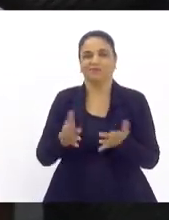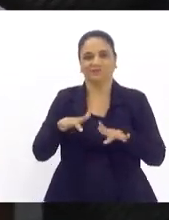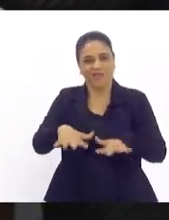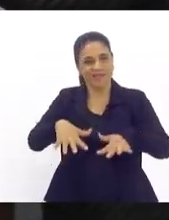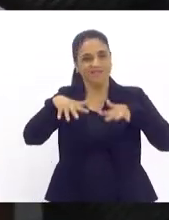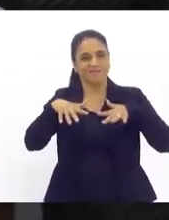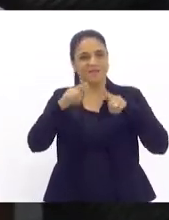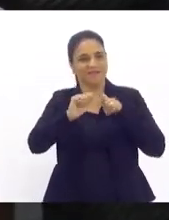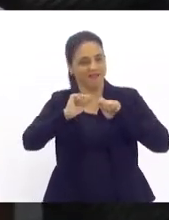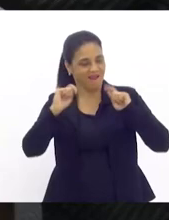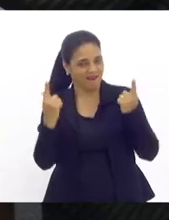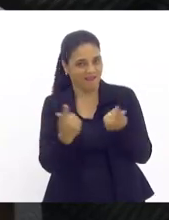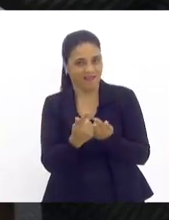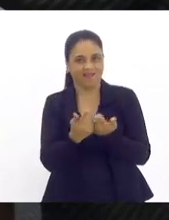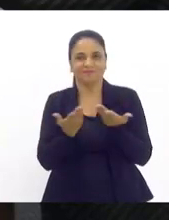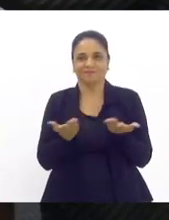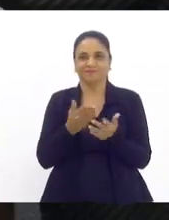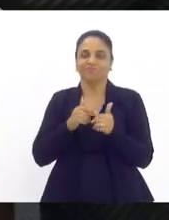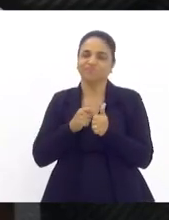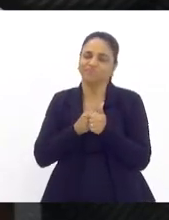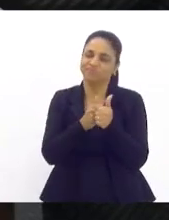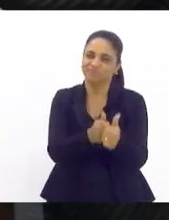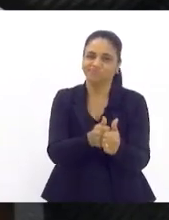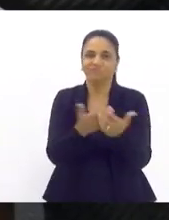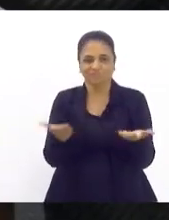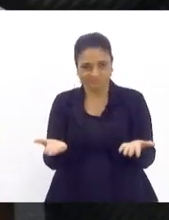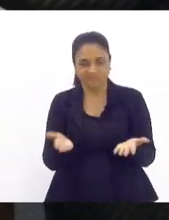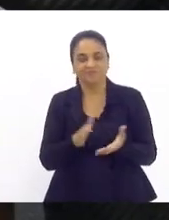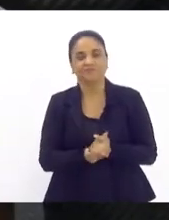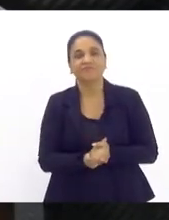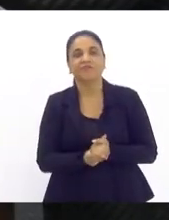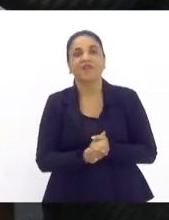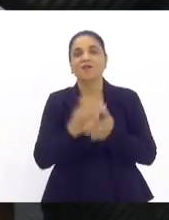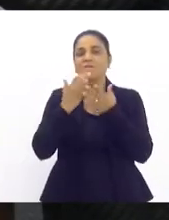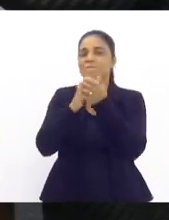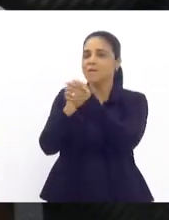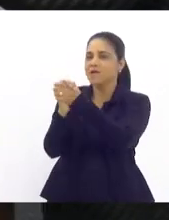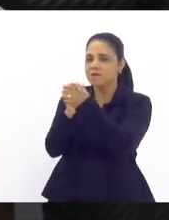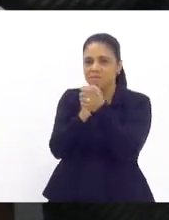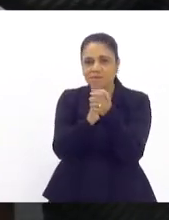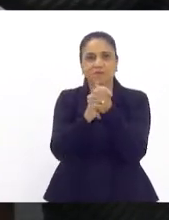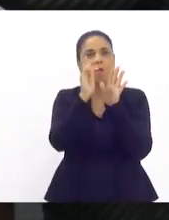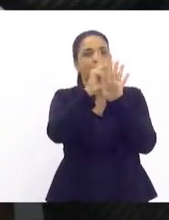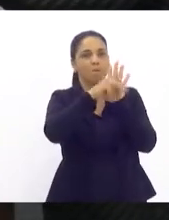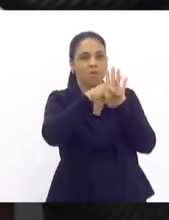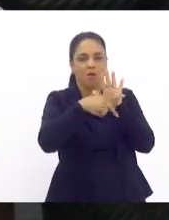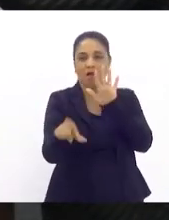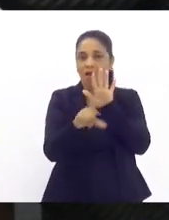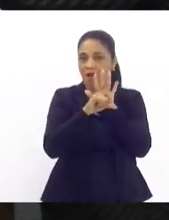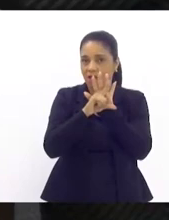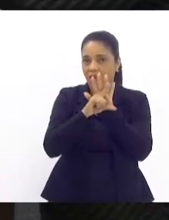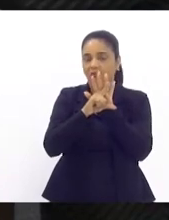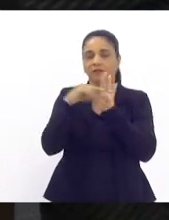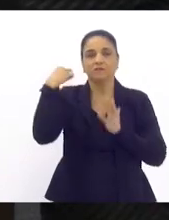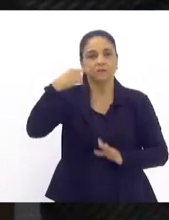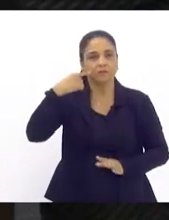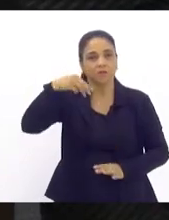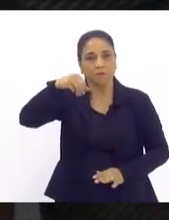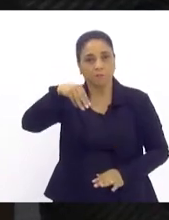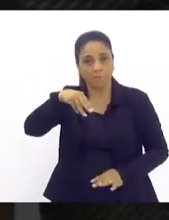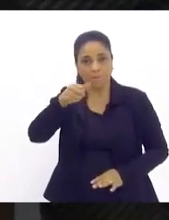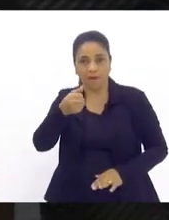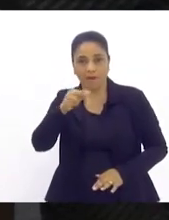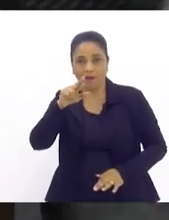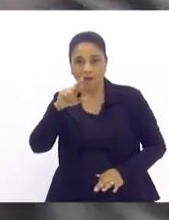Eu queria fazer a declaração de voto, que eu queria primeiro parabenizar, obviamente, o projeto de lei do deputado Márcio